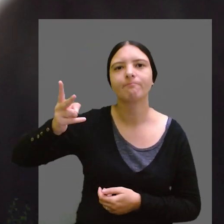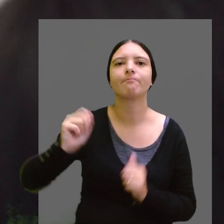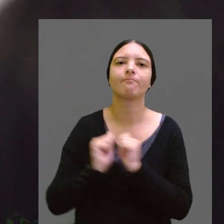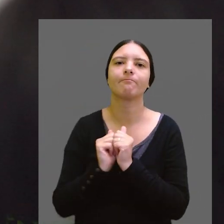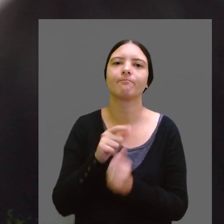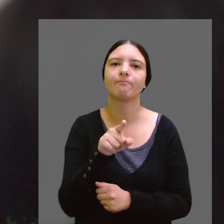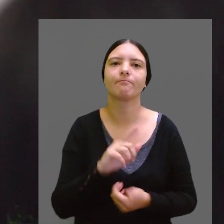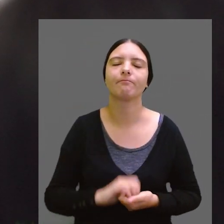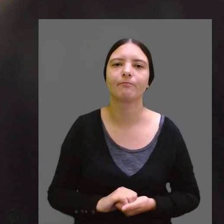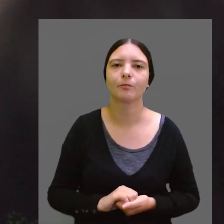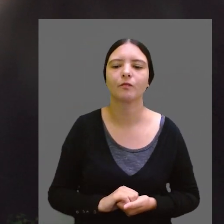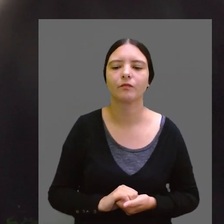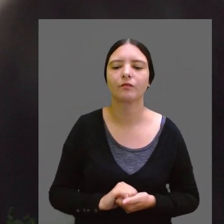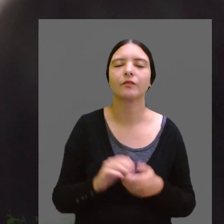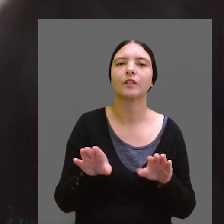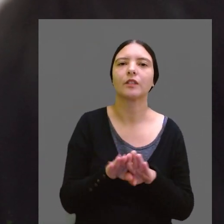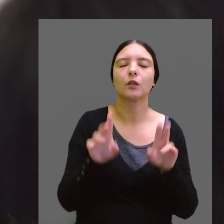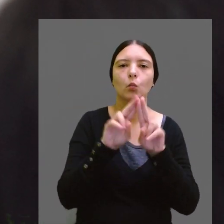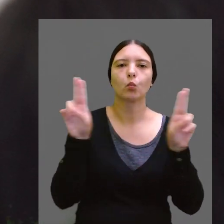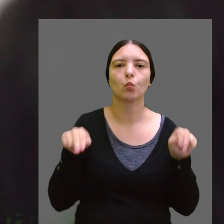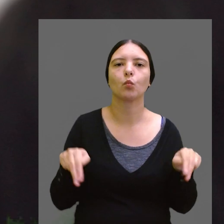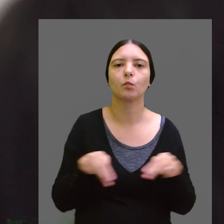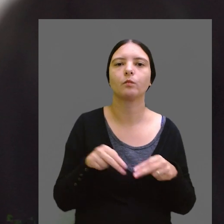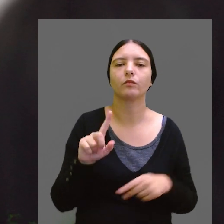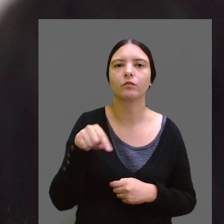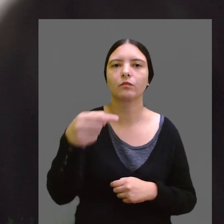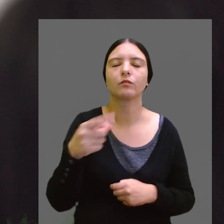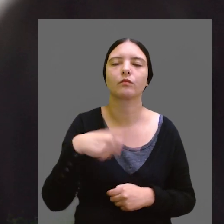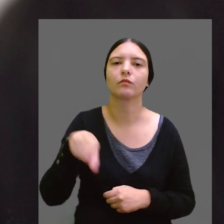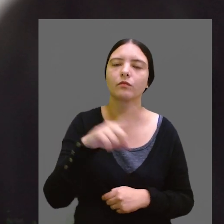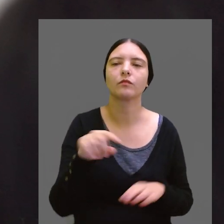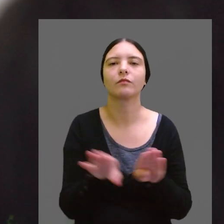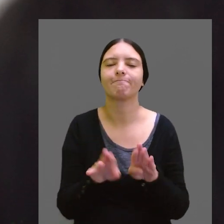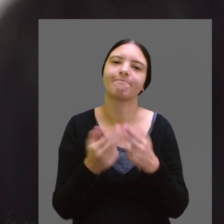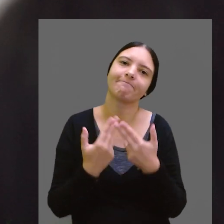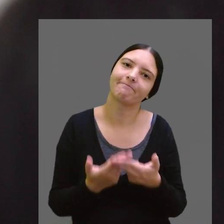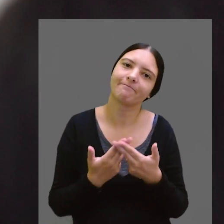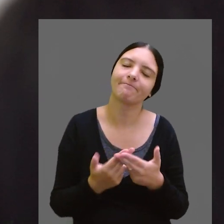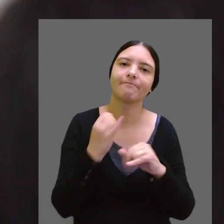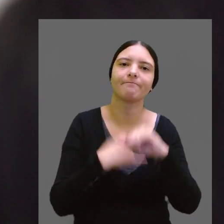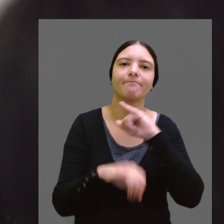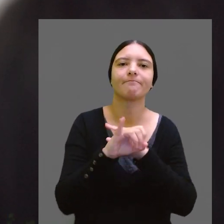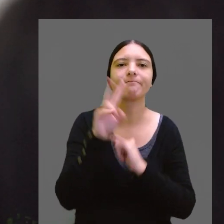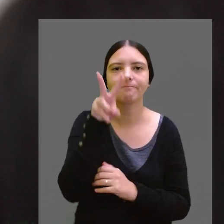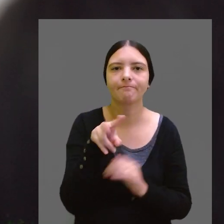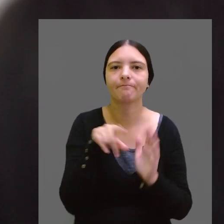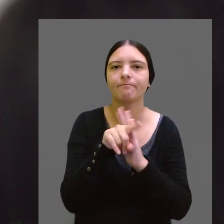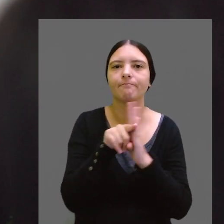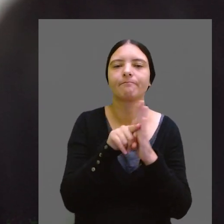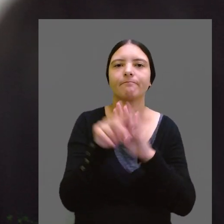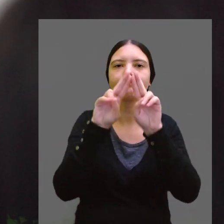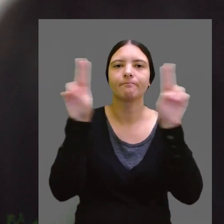você. Esse aqui é um quadro, depois que vocês tiverem paciência de olhar na internet, busquem esse